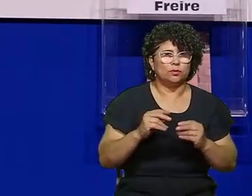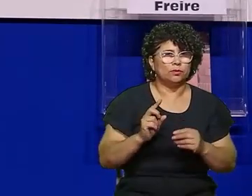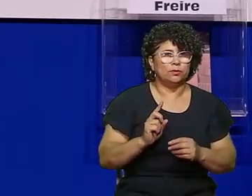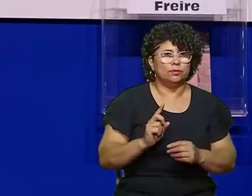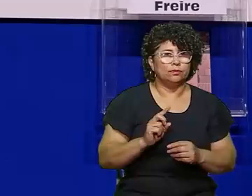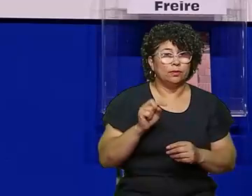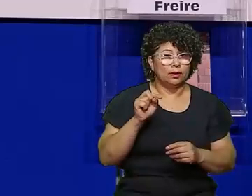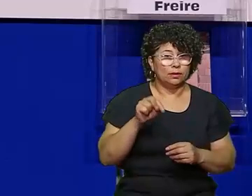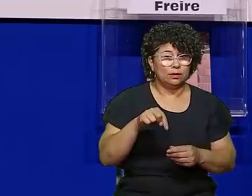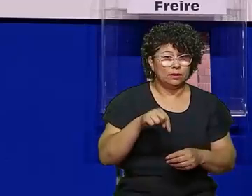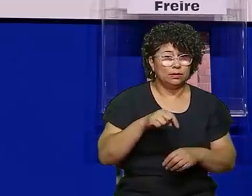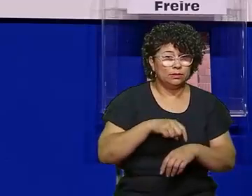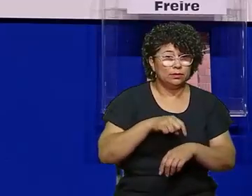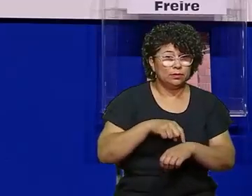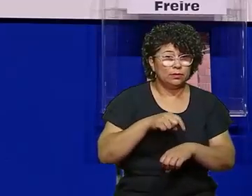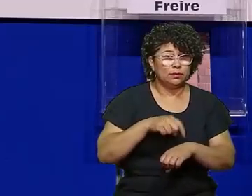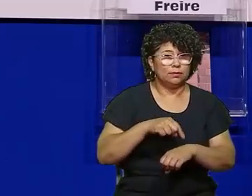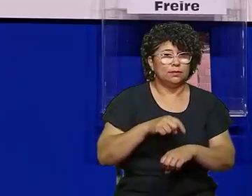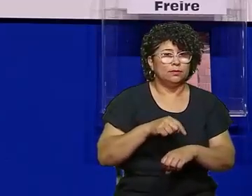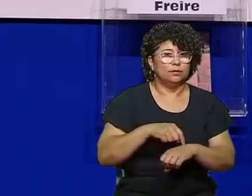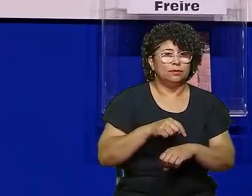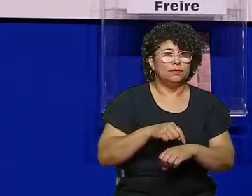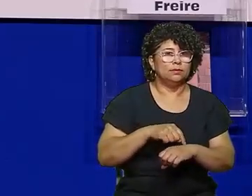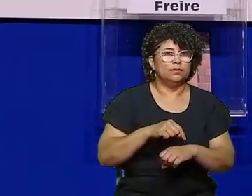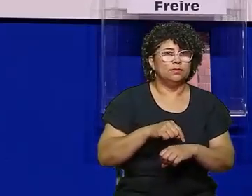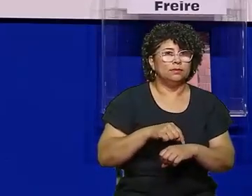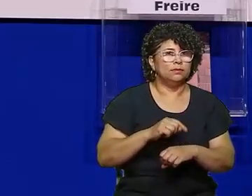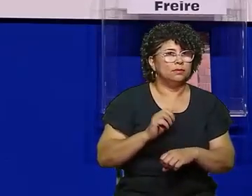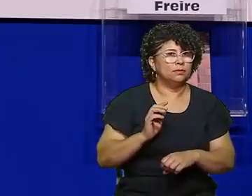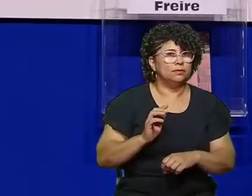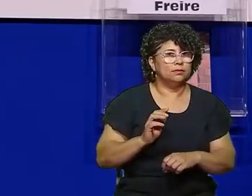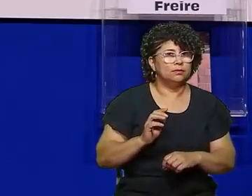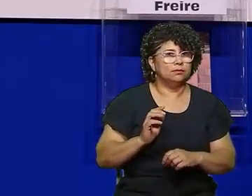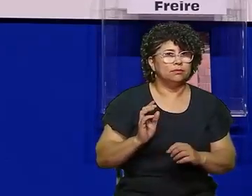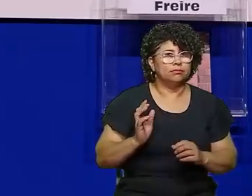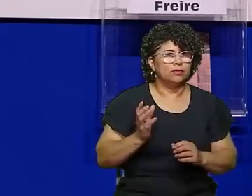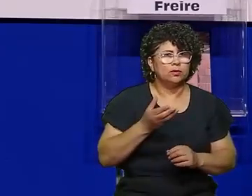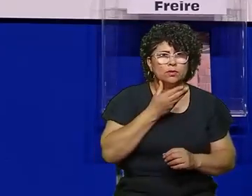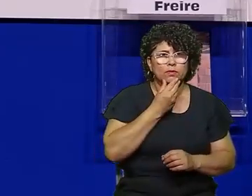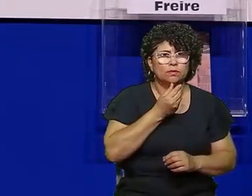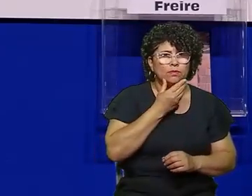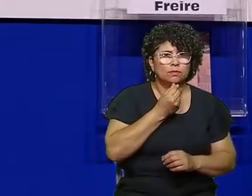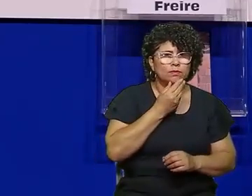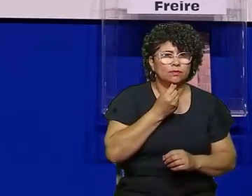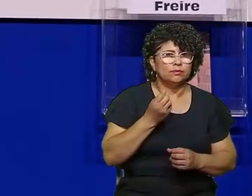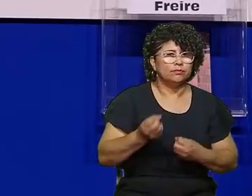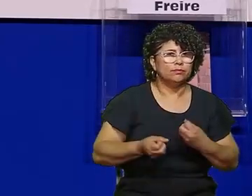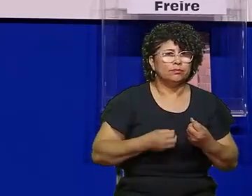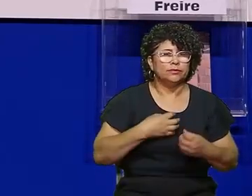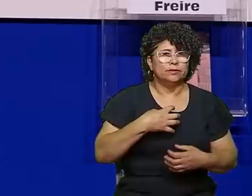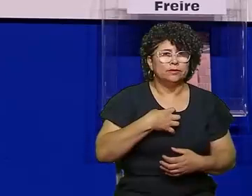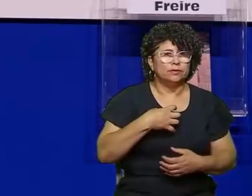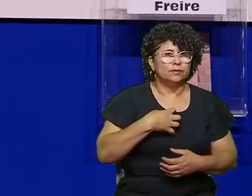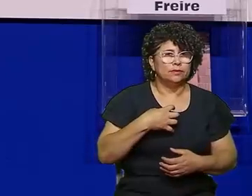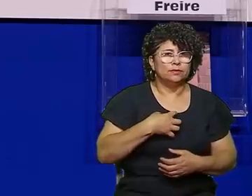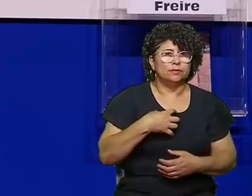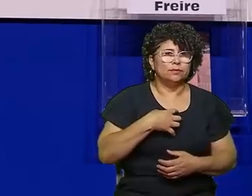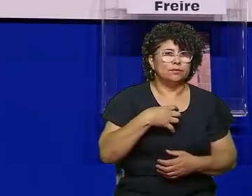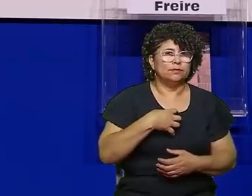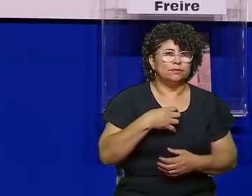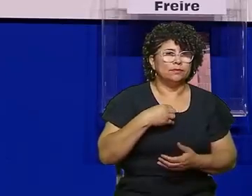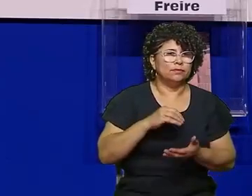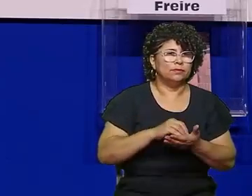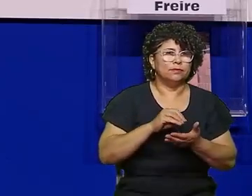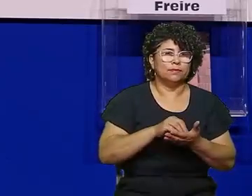partido, tempo de homens partidos. Em vão percorremos